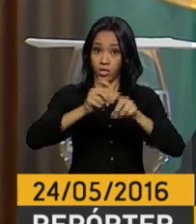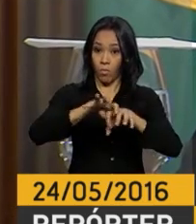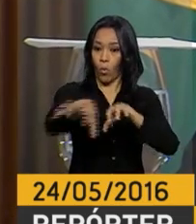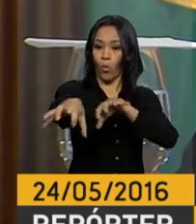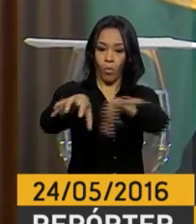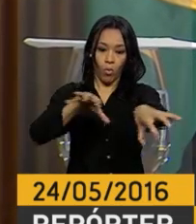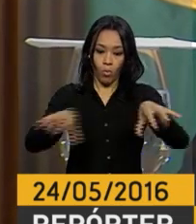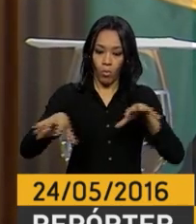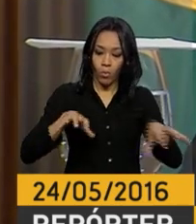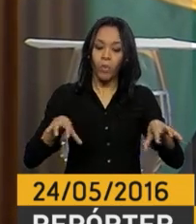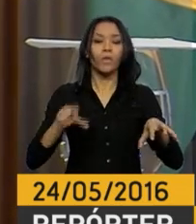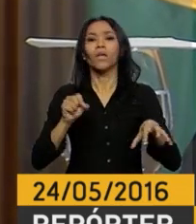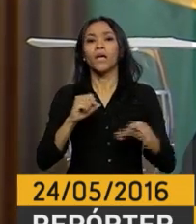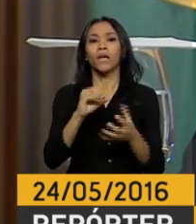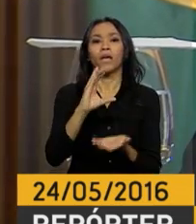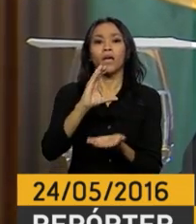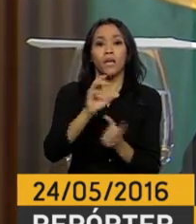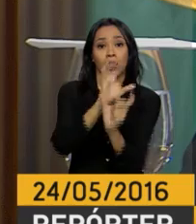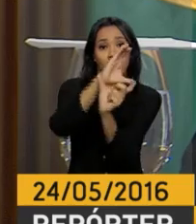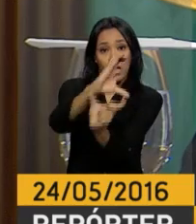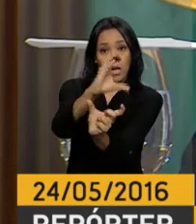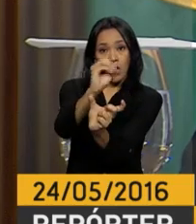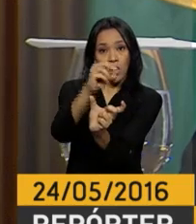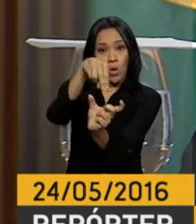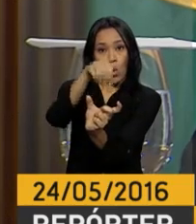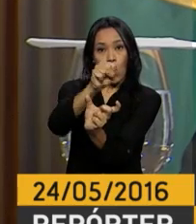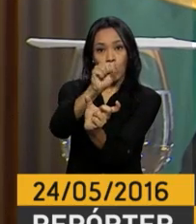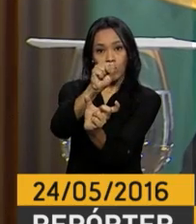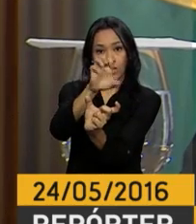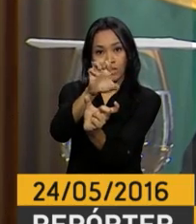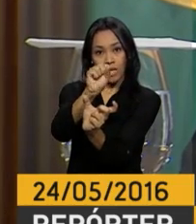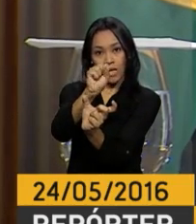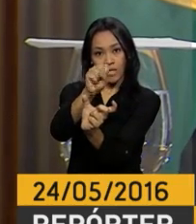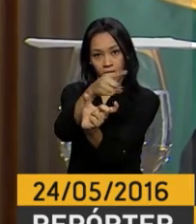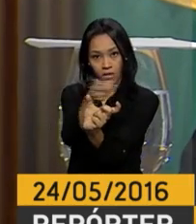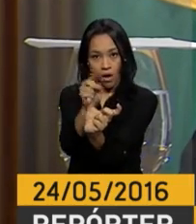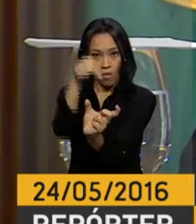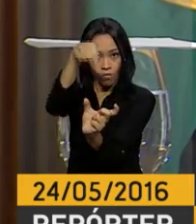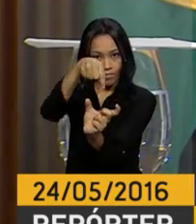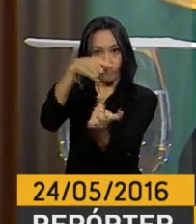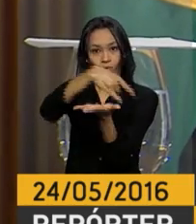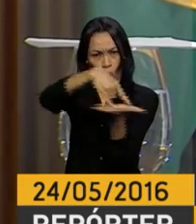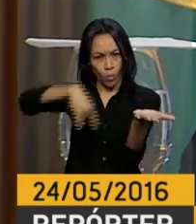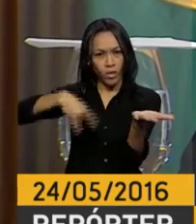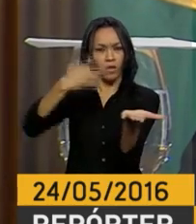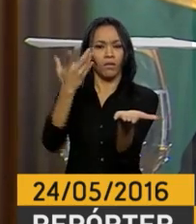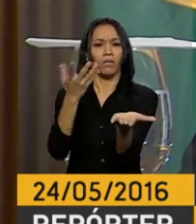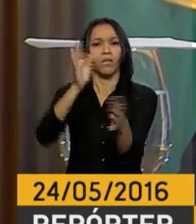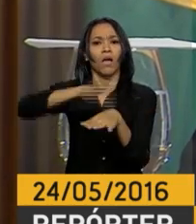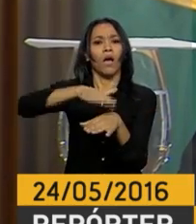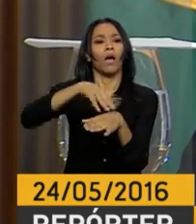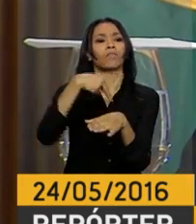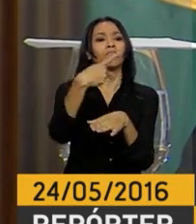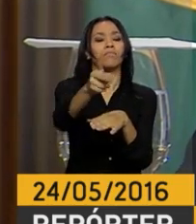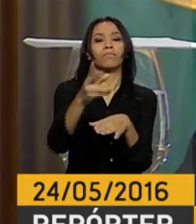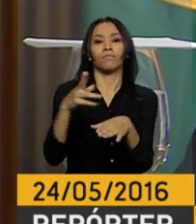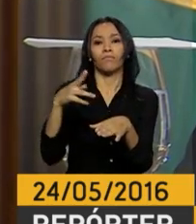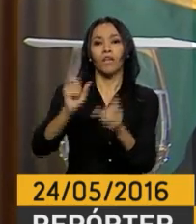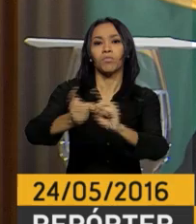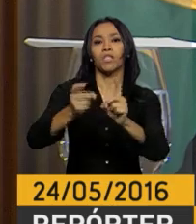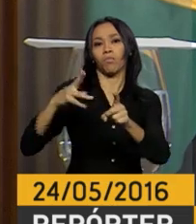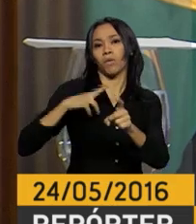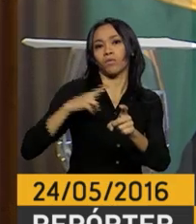as concessões se impuseram no país, e os senhores sabem que nós vamos ter um departamento especial para